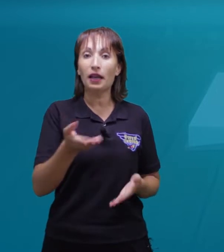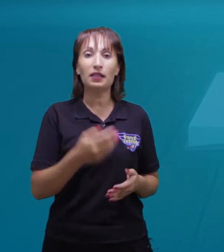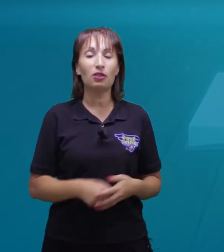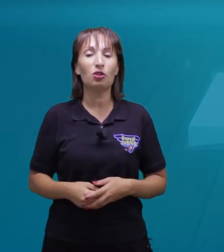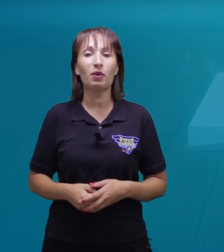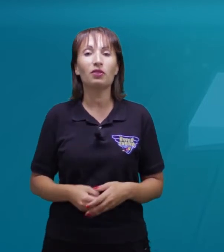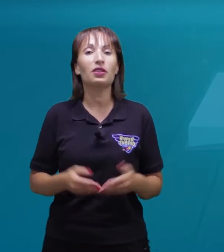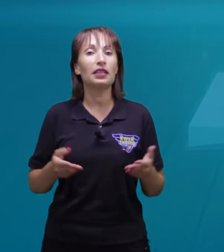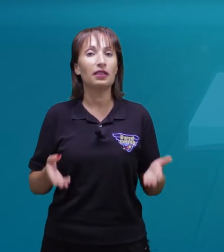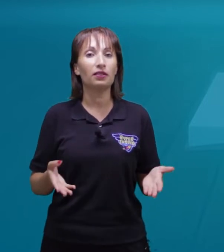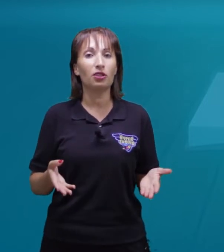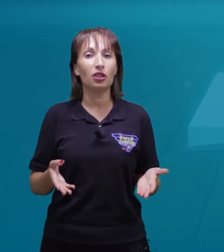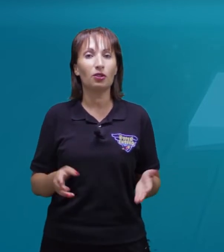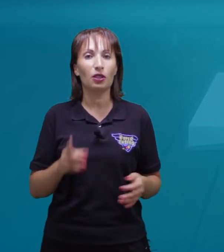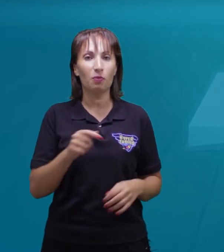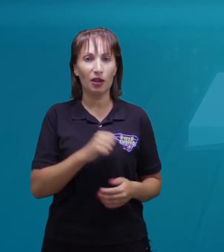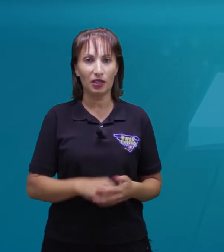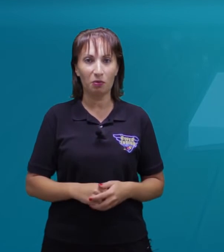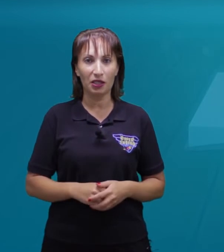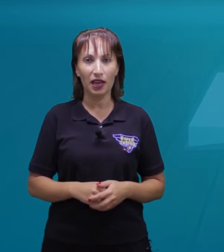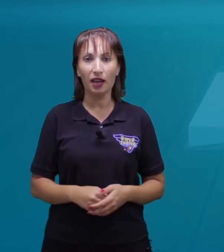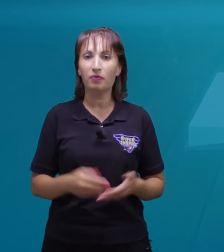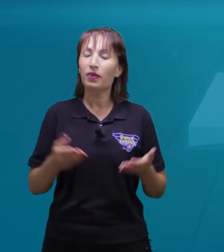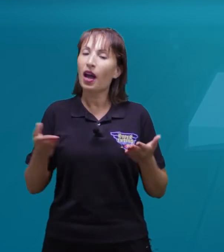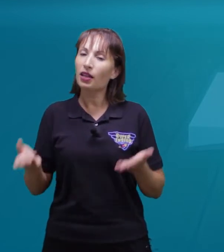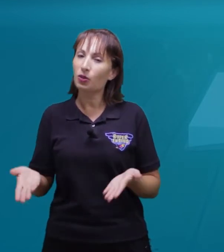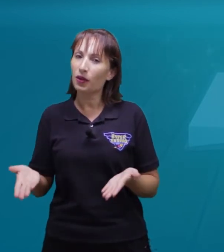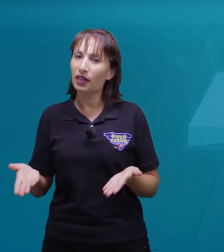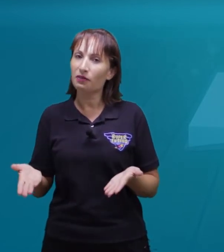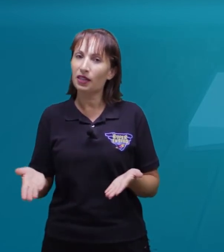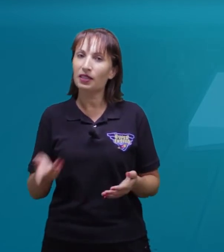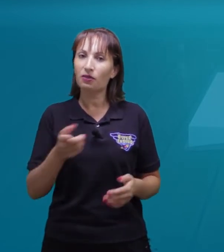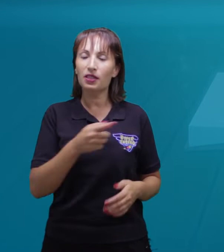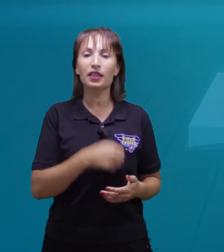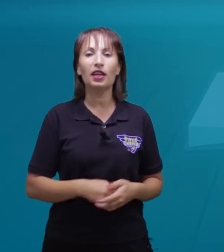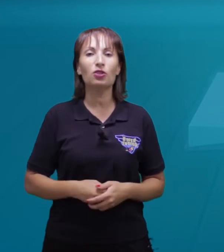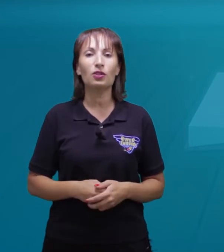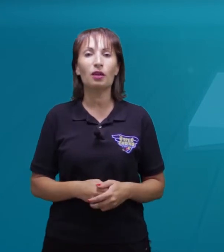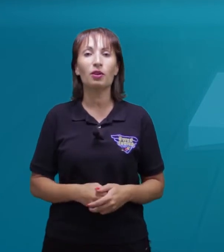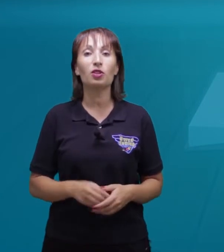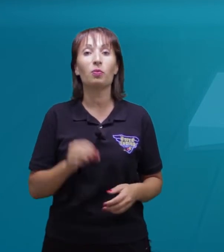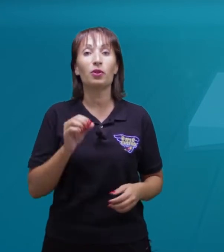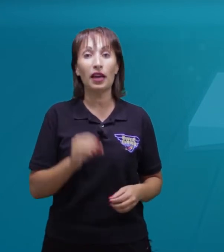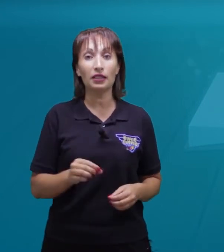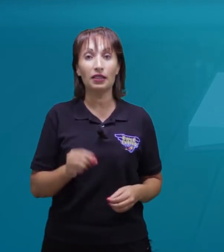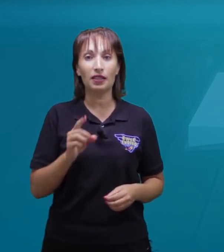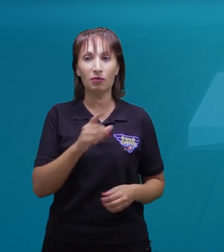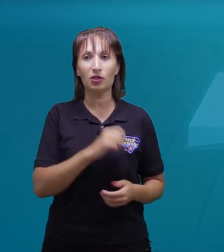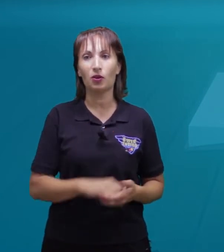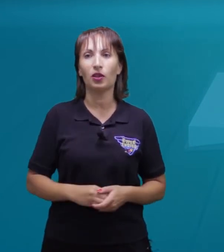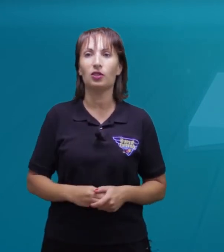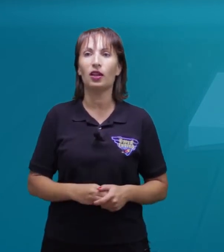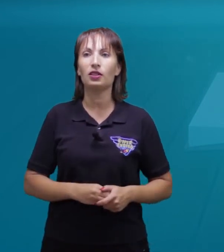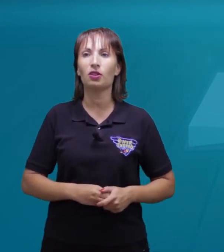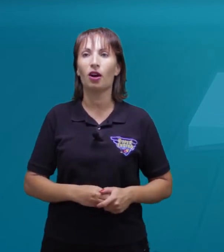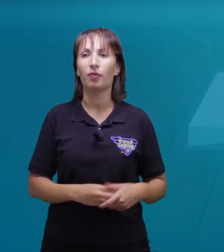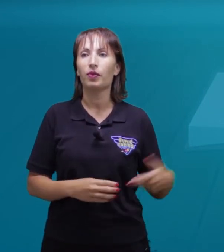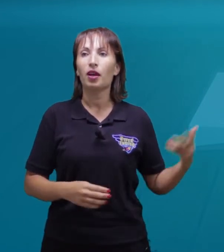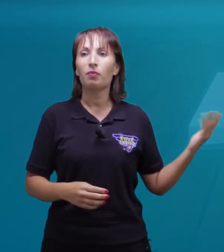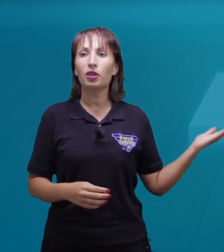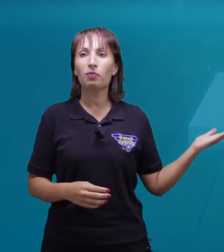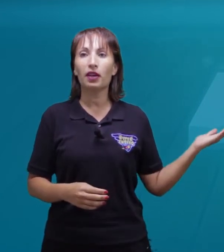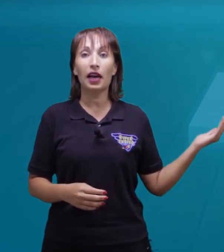observar agora quais sentimentos as interjeições podem expressar a sua classificação se dá justamente por estas emoções e